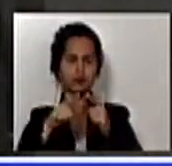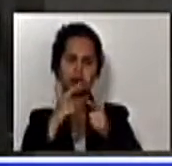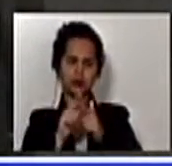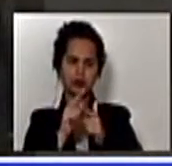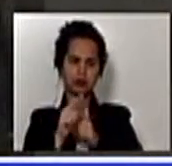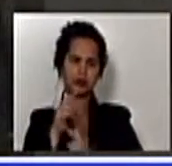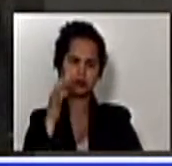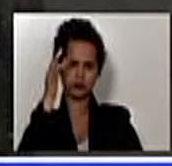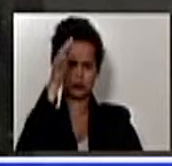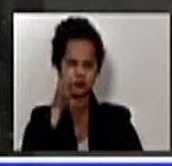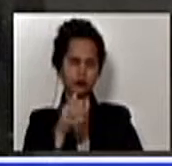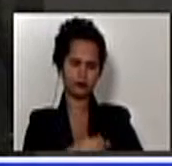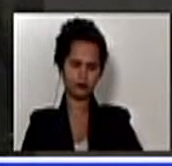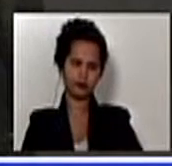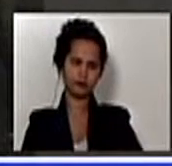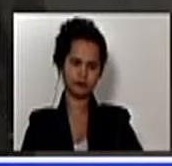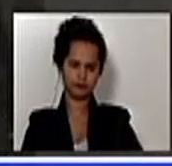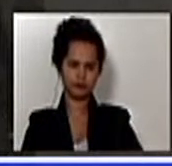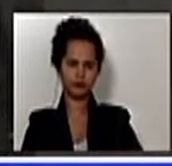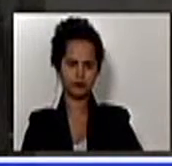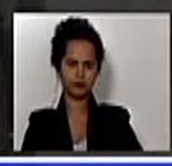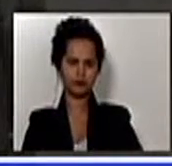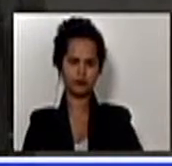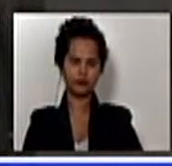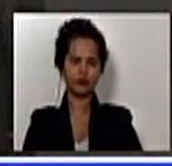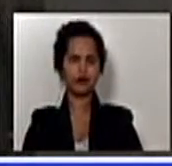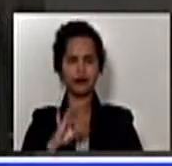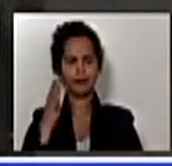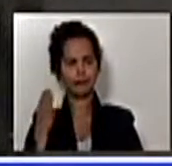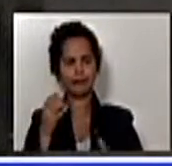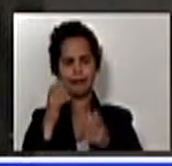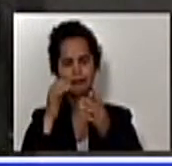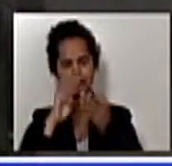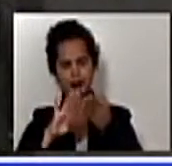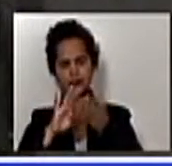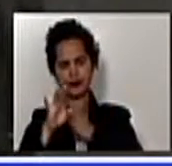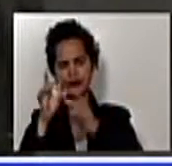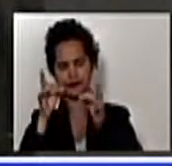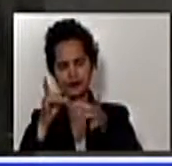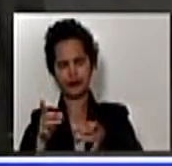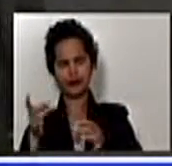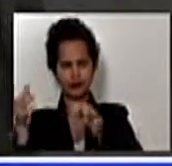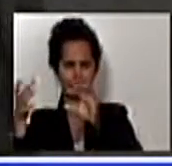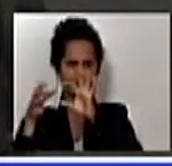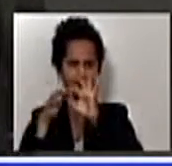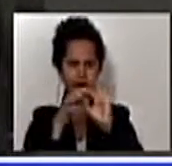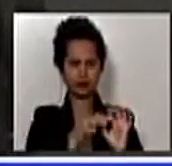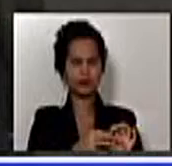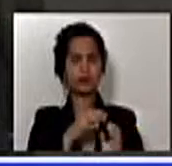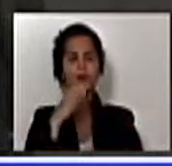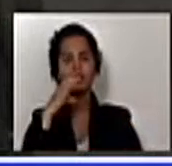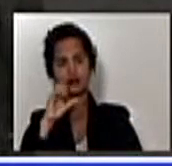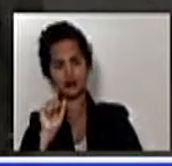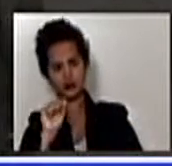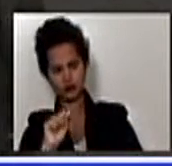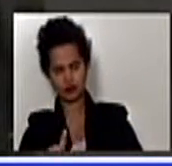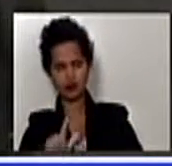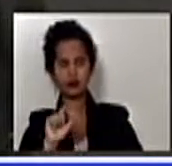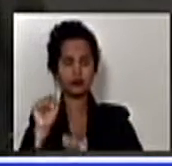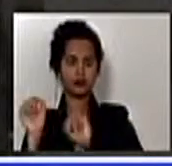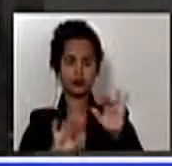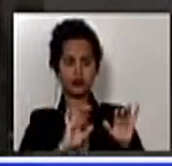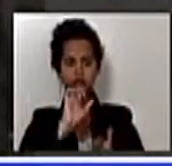problema, a questão do Produban. No caso da CEAL, a discussão já está bastante avançada. Na próxima